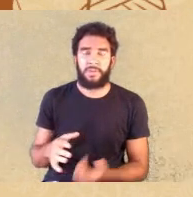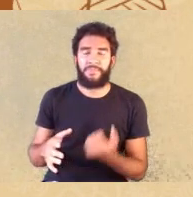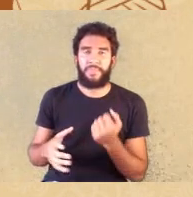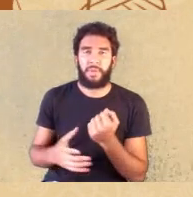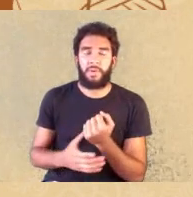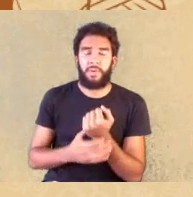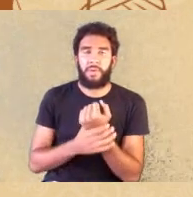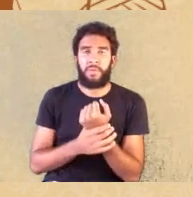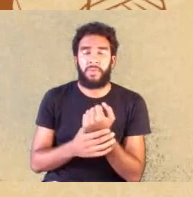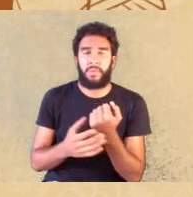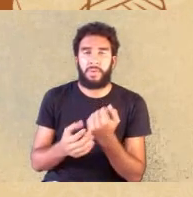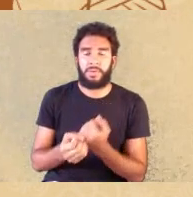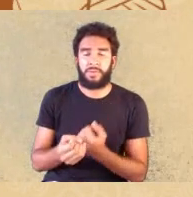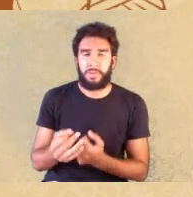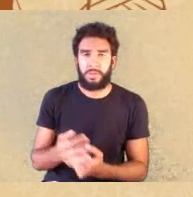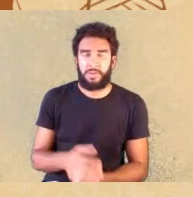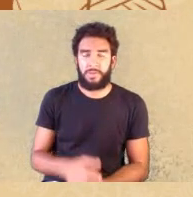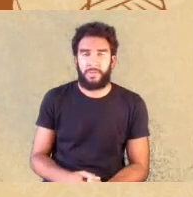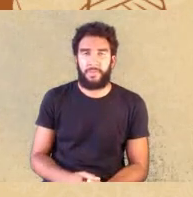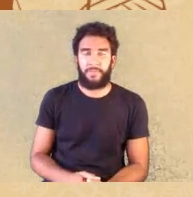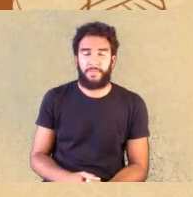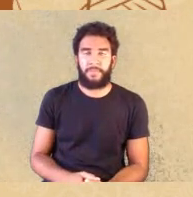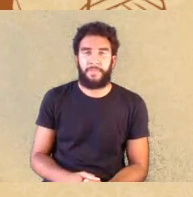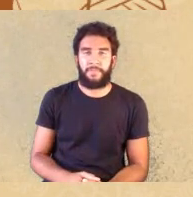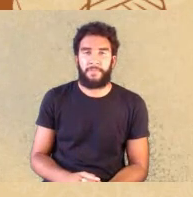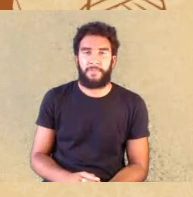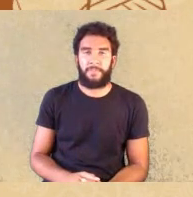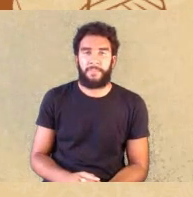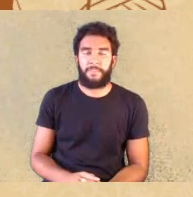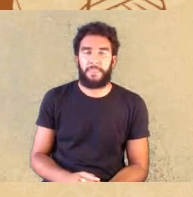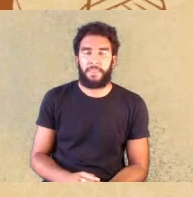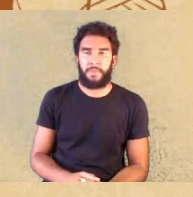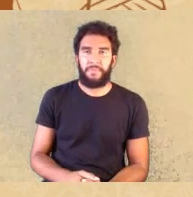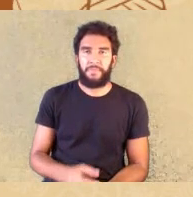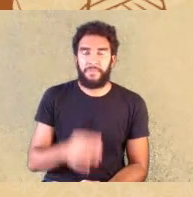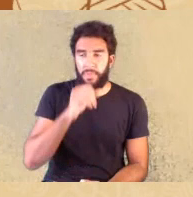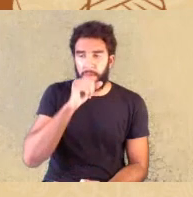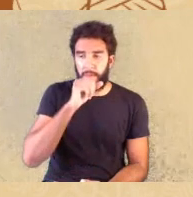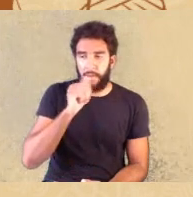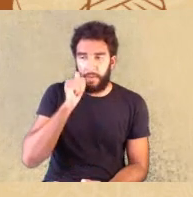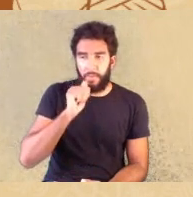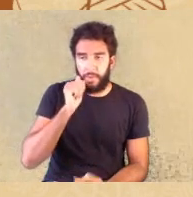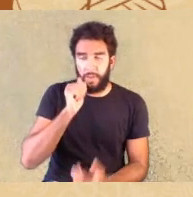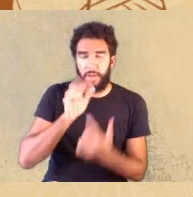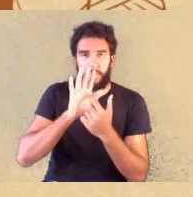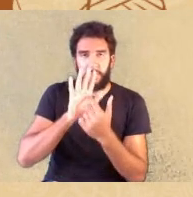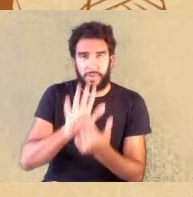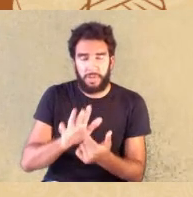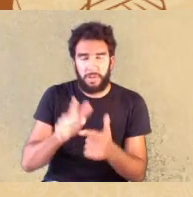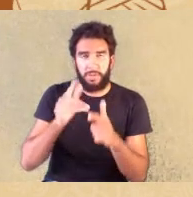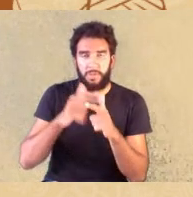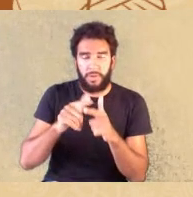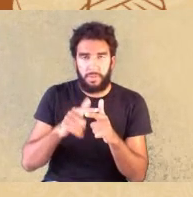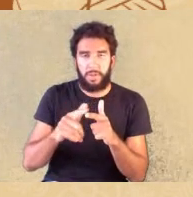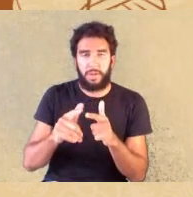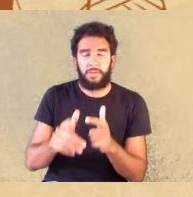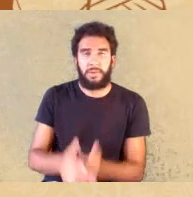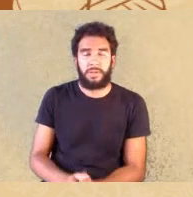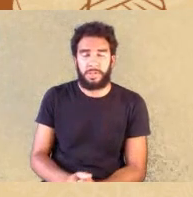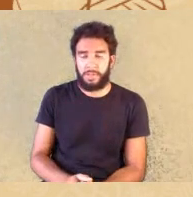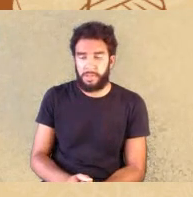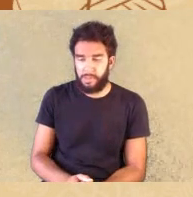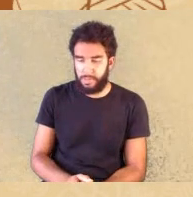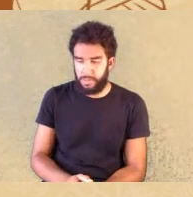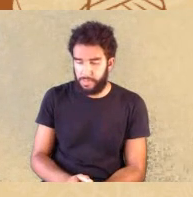As mulheres trans relataram isolamento social, depressão, suicidabilidade, se foi dos grupos focais.